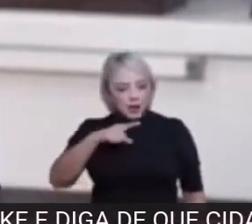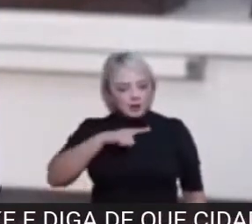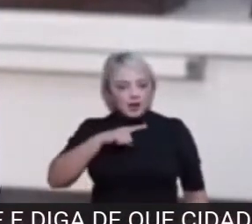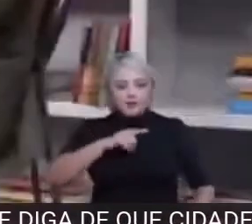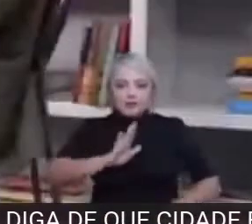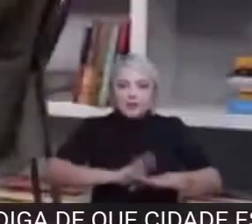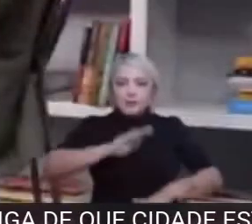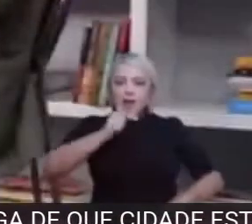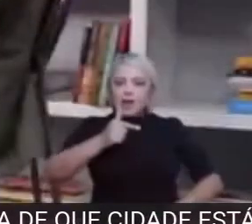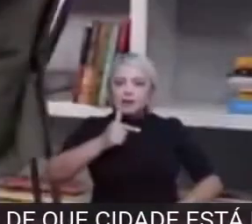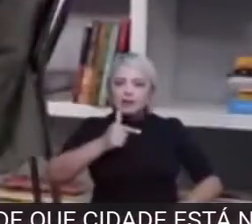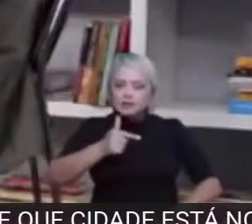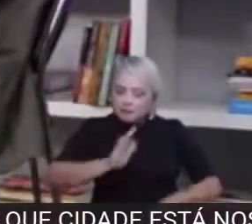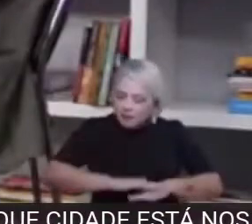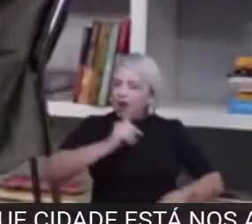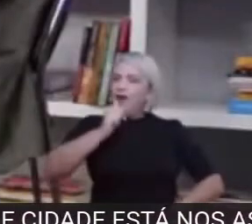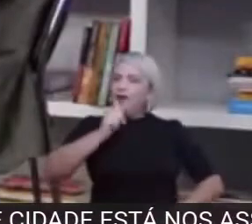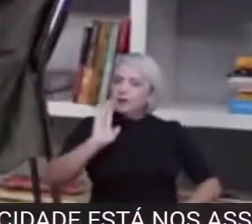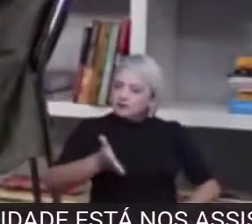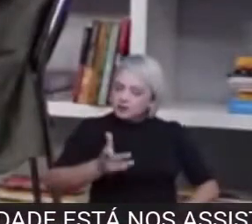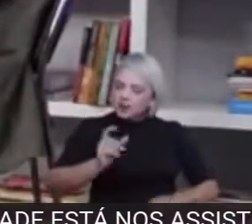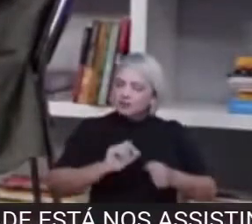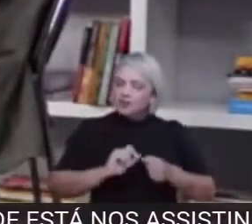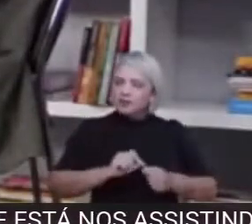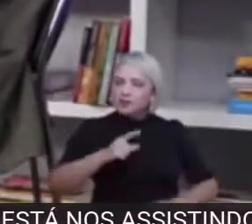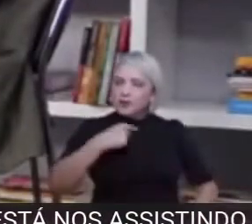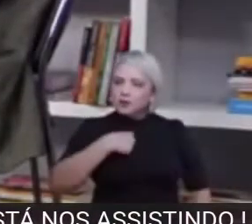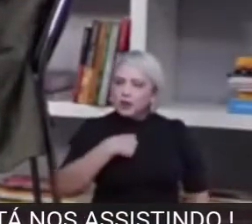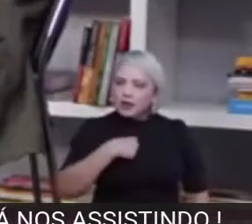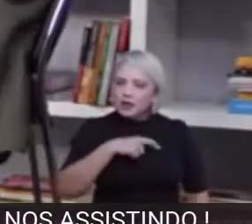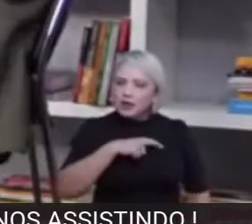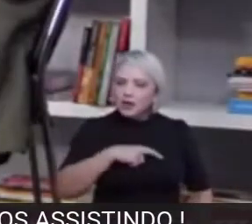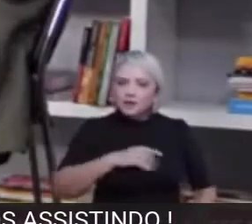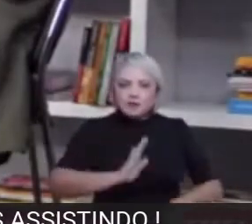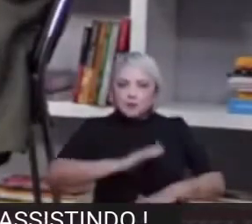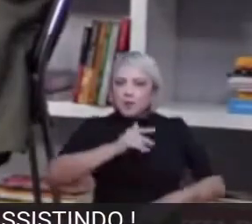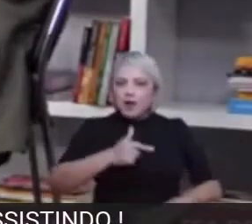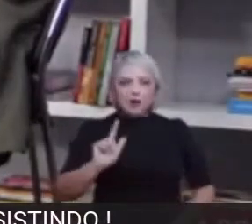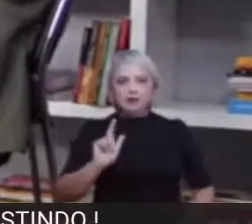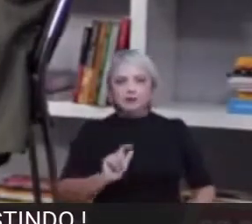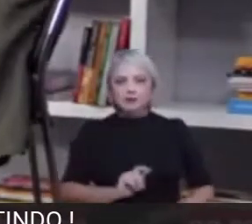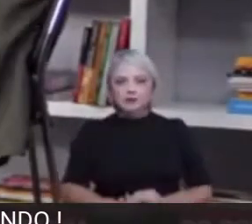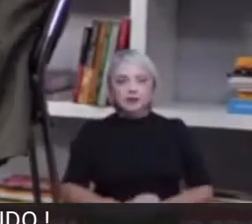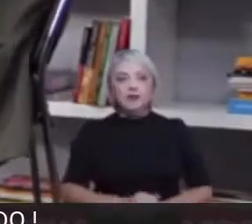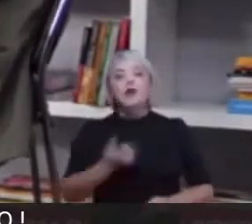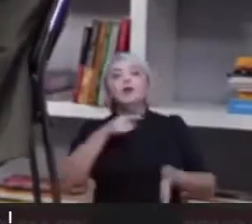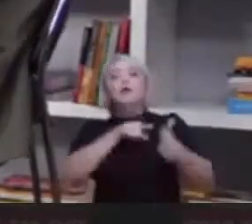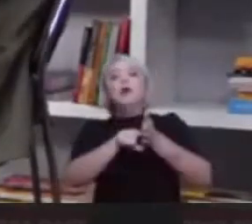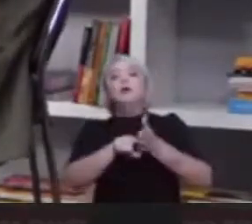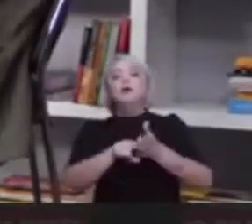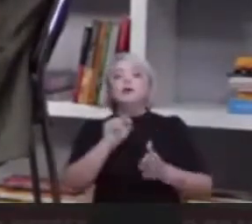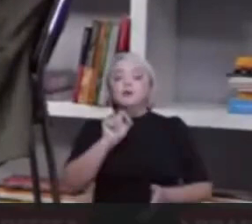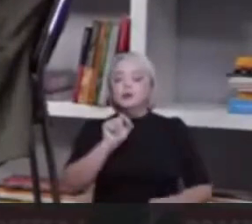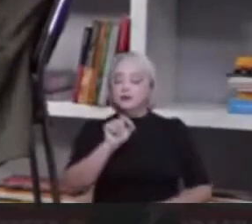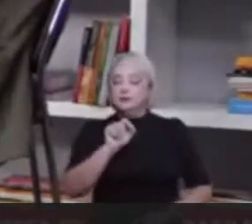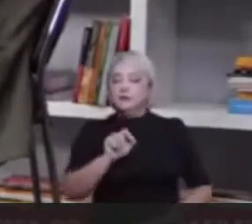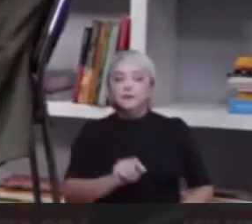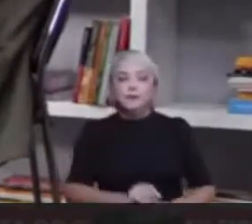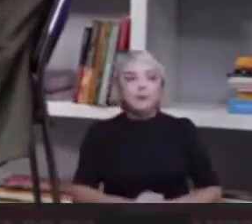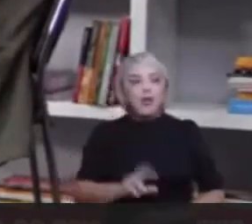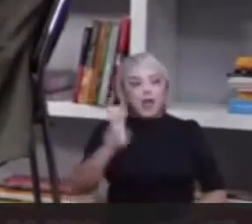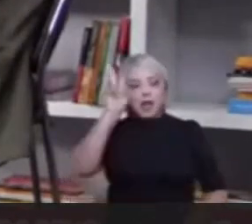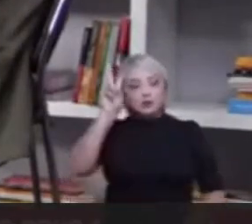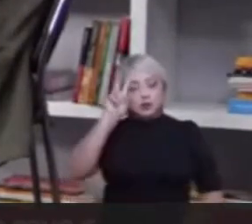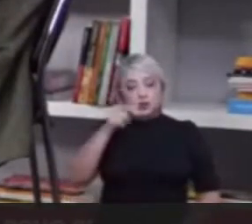fiz. Eu tenho que fazer mais do que eu já fiz. Quero fazer uma pergunta a esse respeito. Eu vou contar uma pequena história para você.